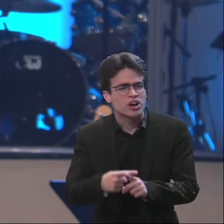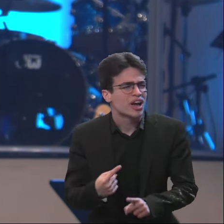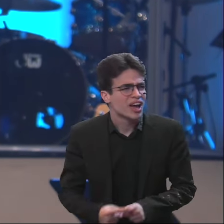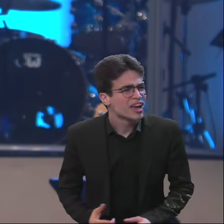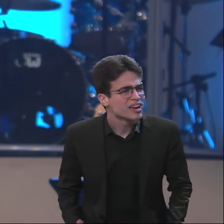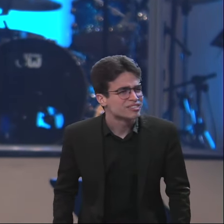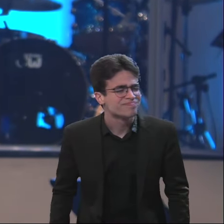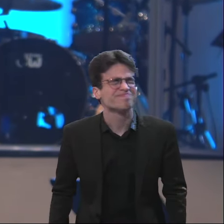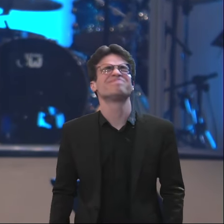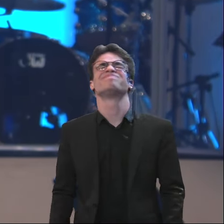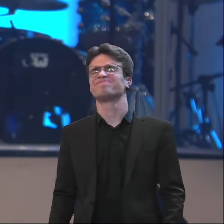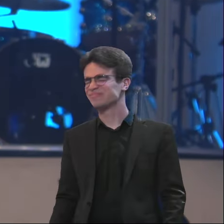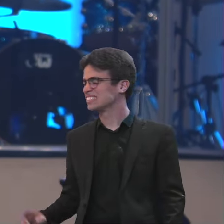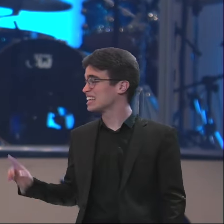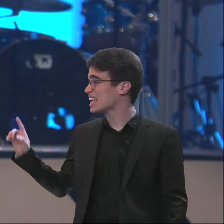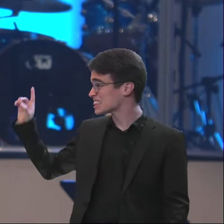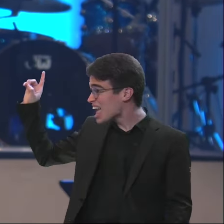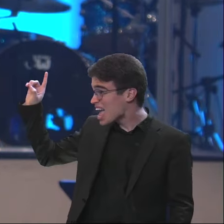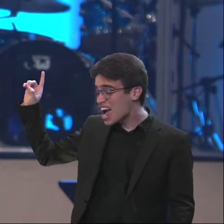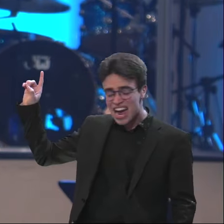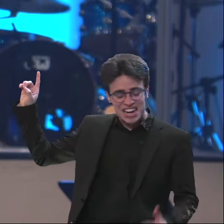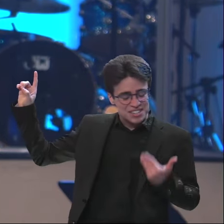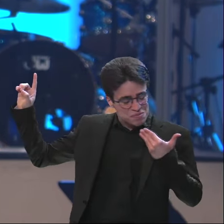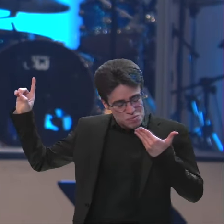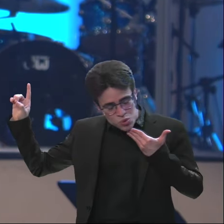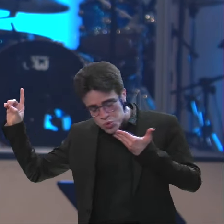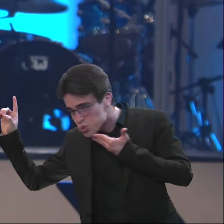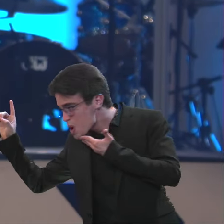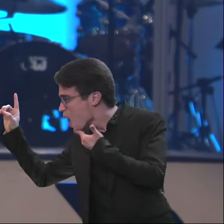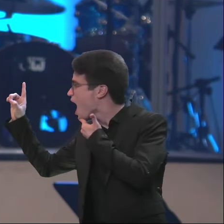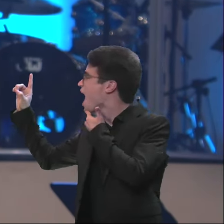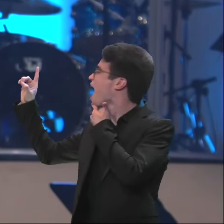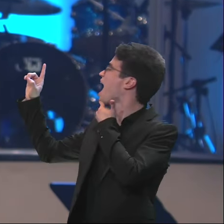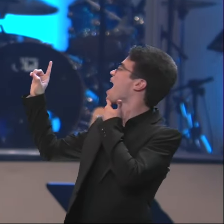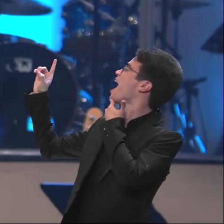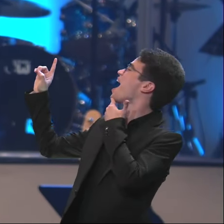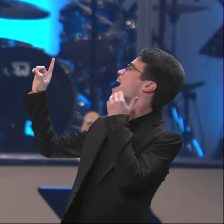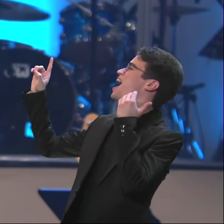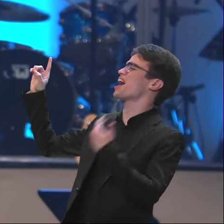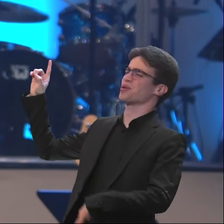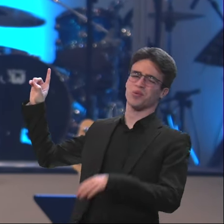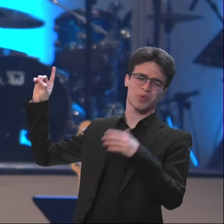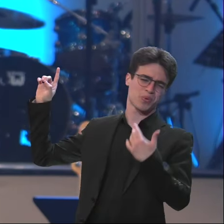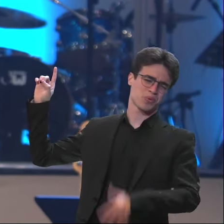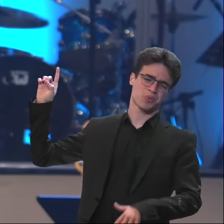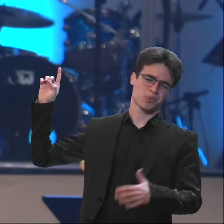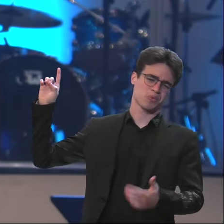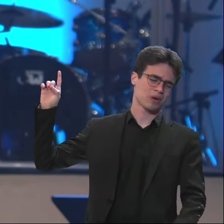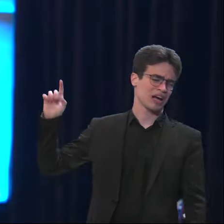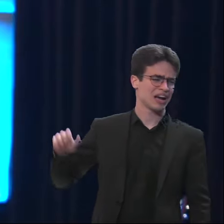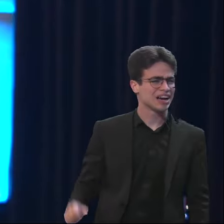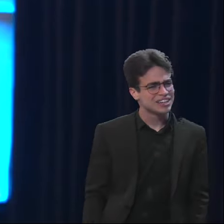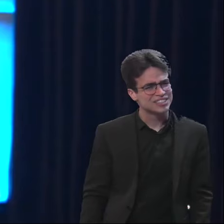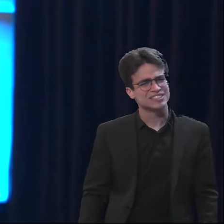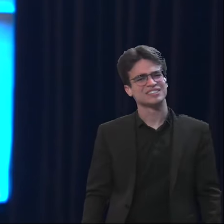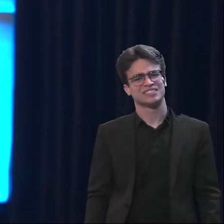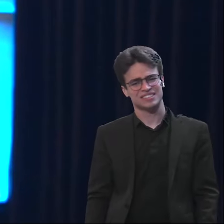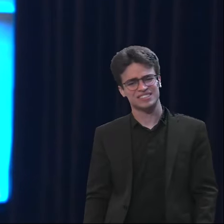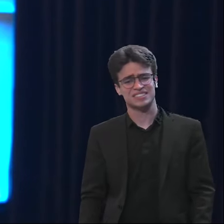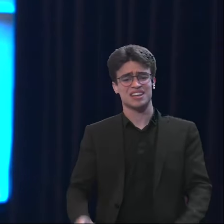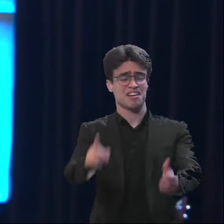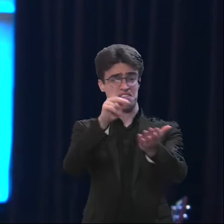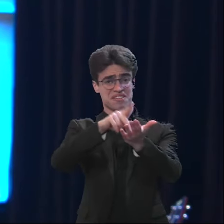Deus, Ele eleva os nossos olhos. Eu não sei qual é a resposta